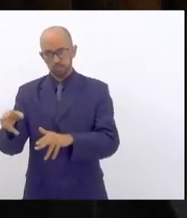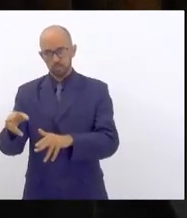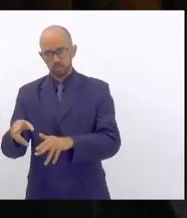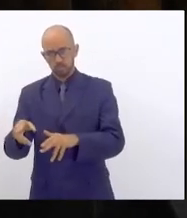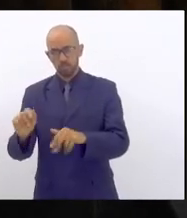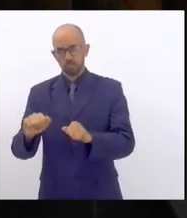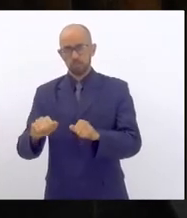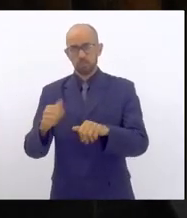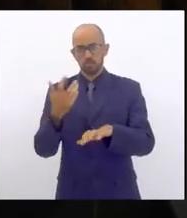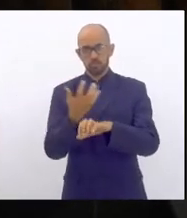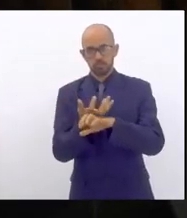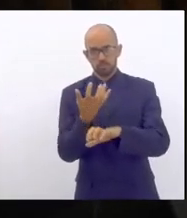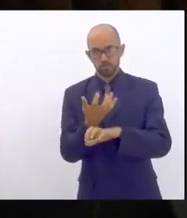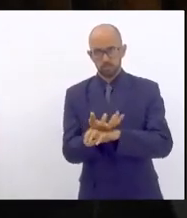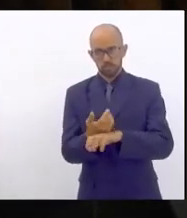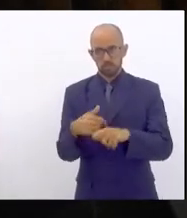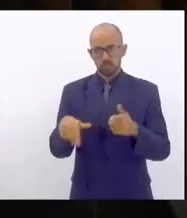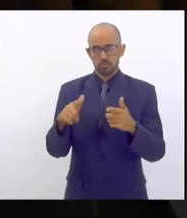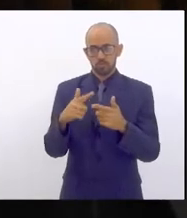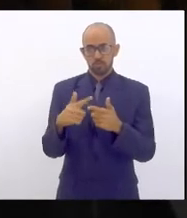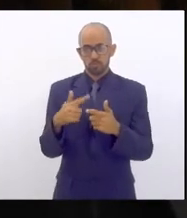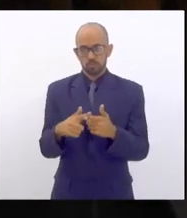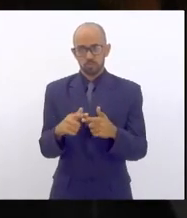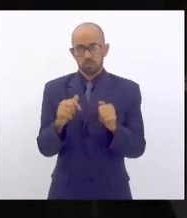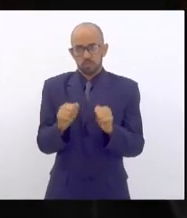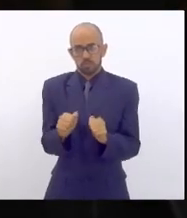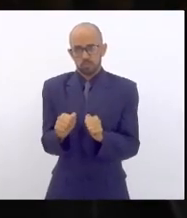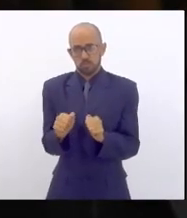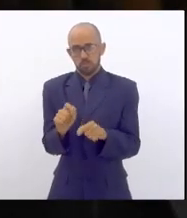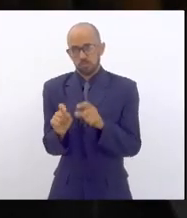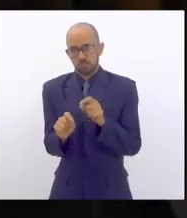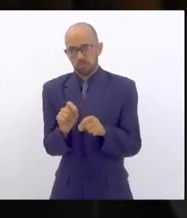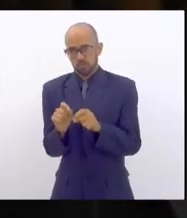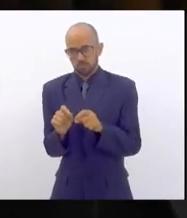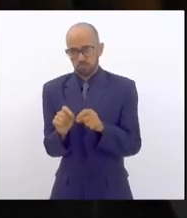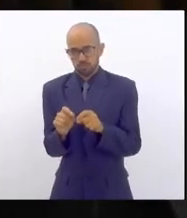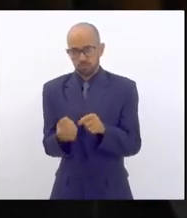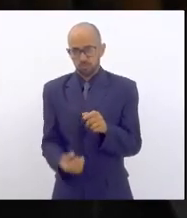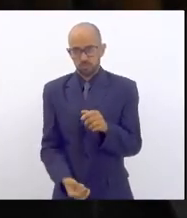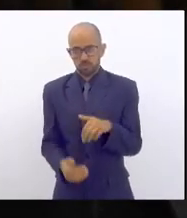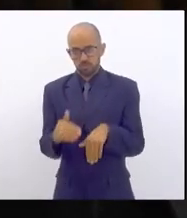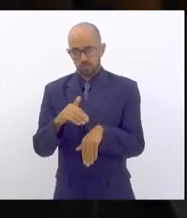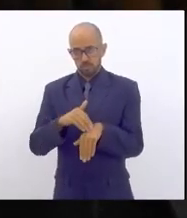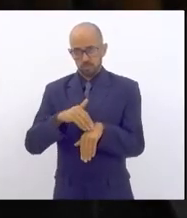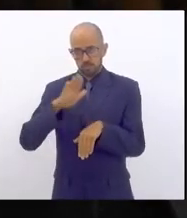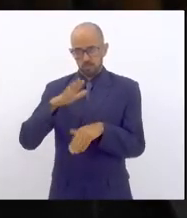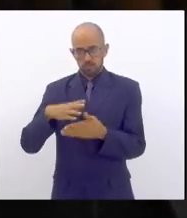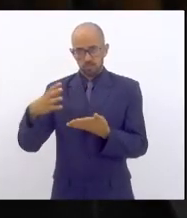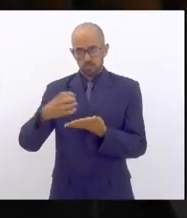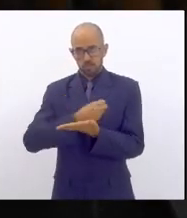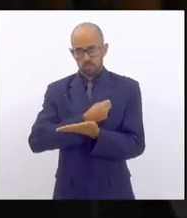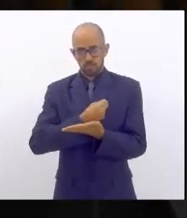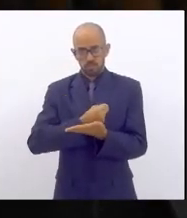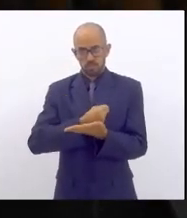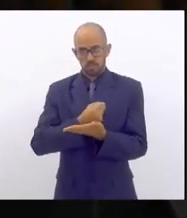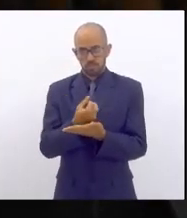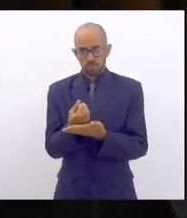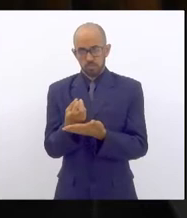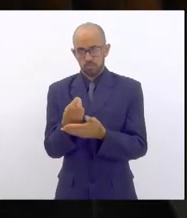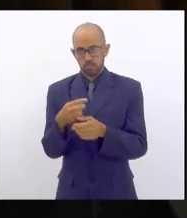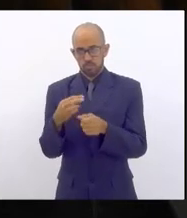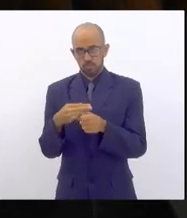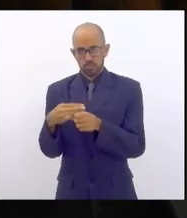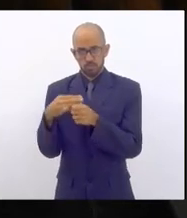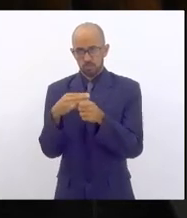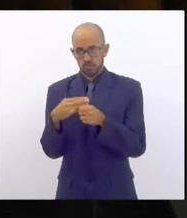essa matéria, porque pode, entre outras questões, aumentar a arrecadação dos municípios, tendo em